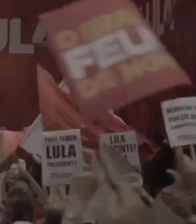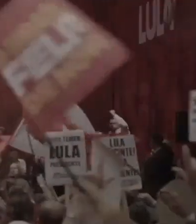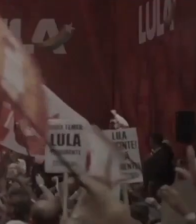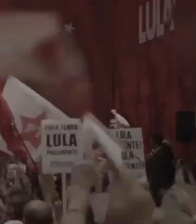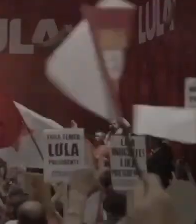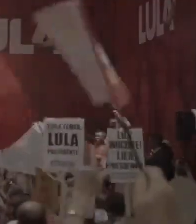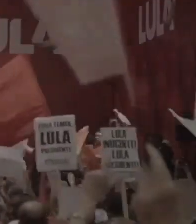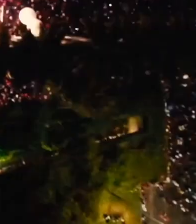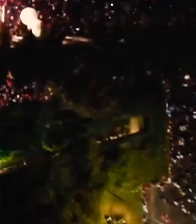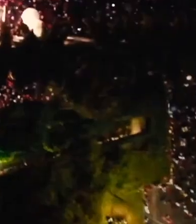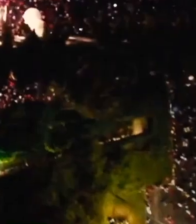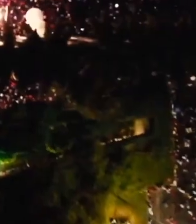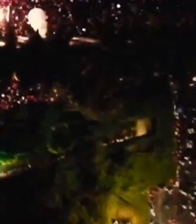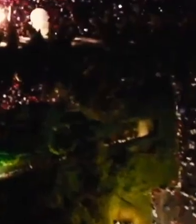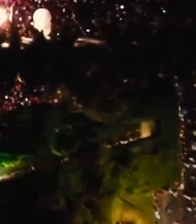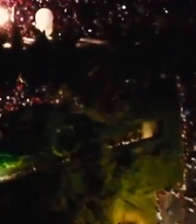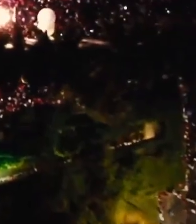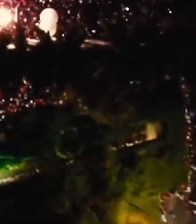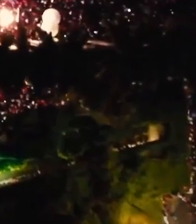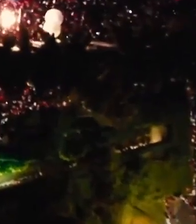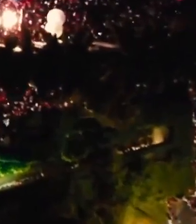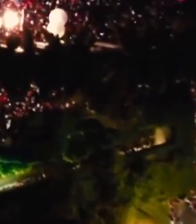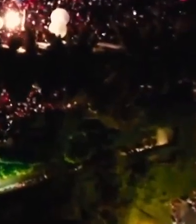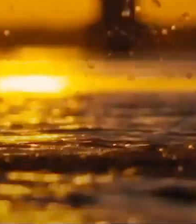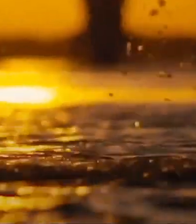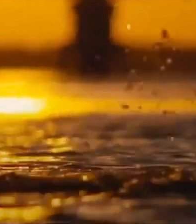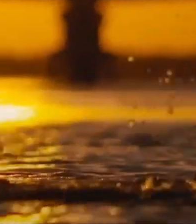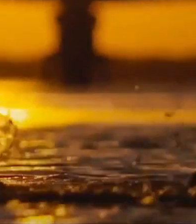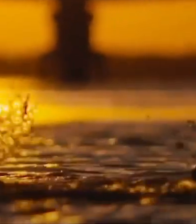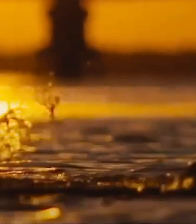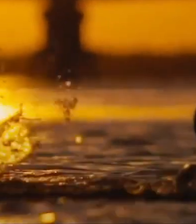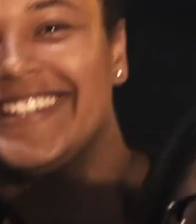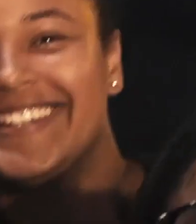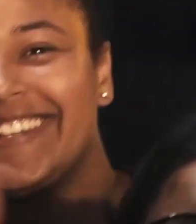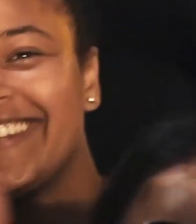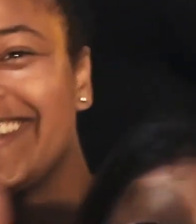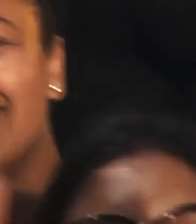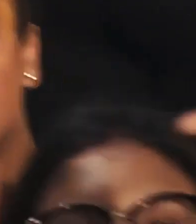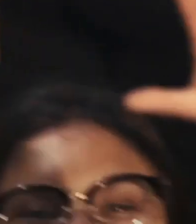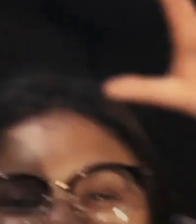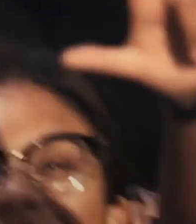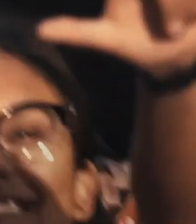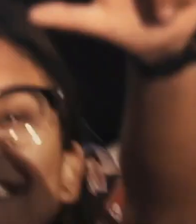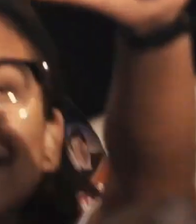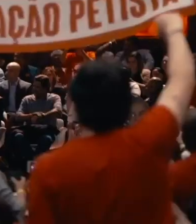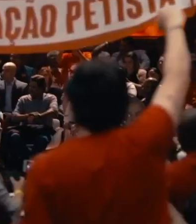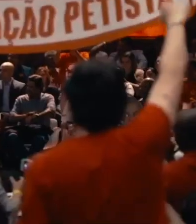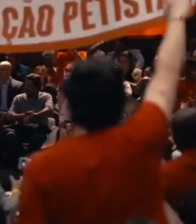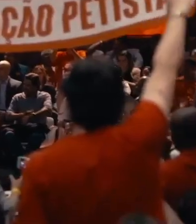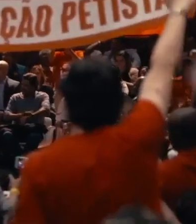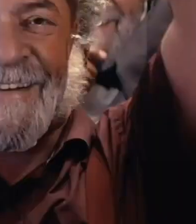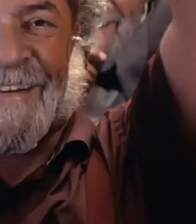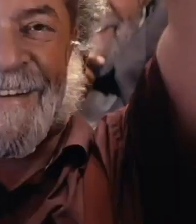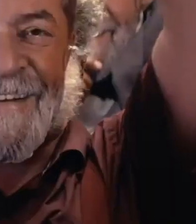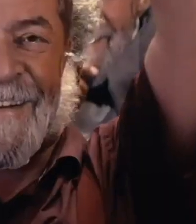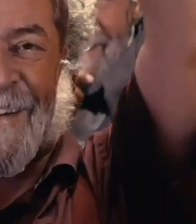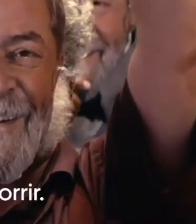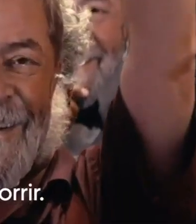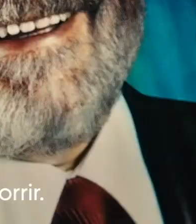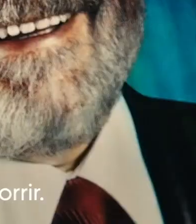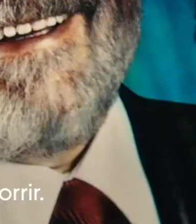desanime nunca. Jamais podemos deixar de sonhar, de acreditar e de